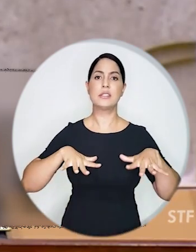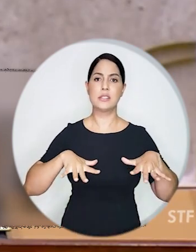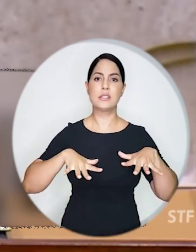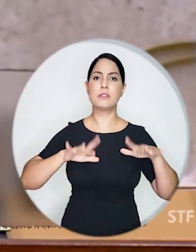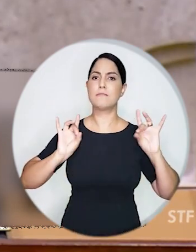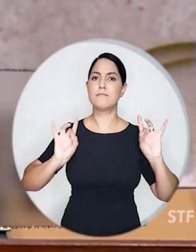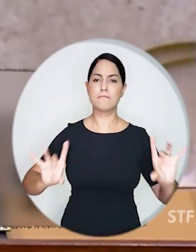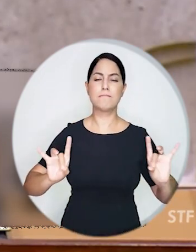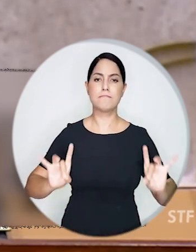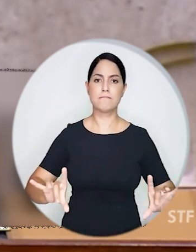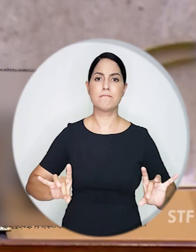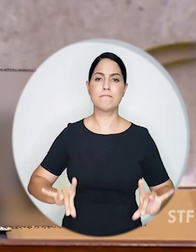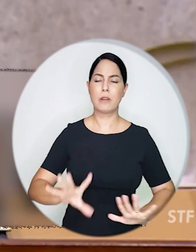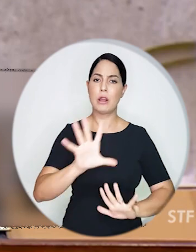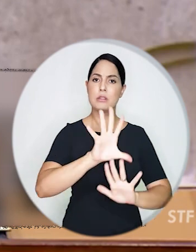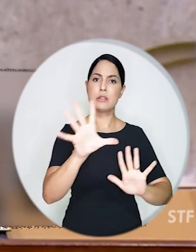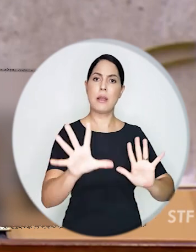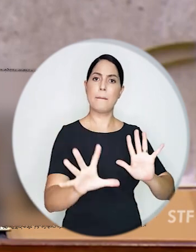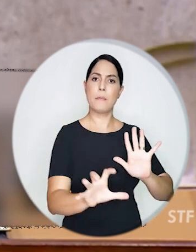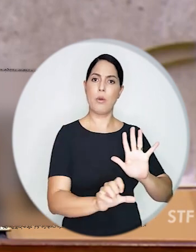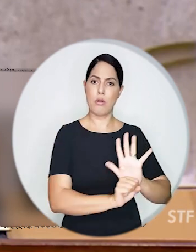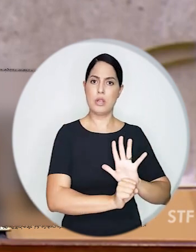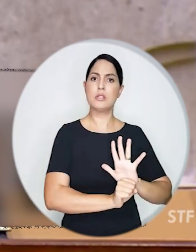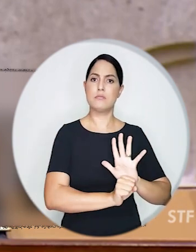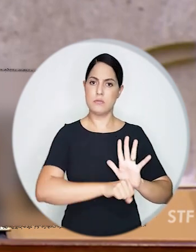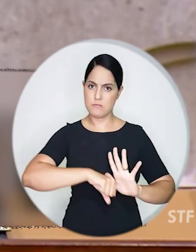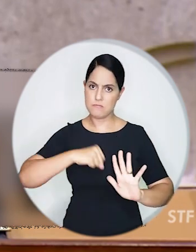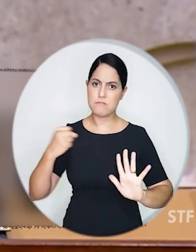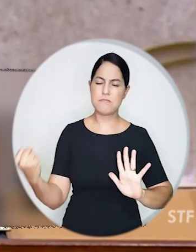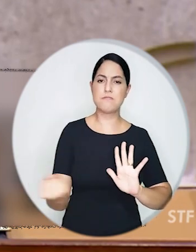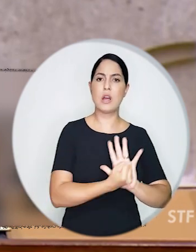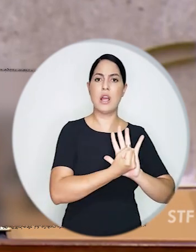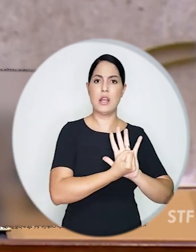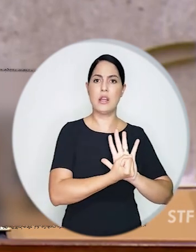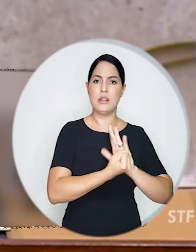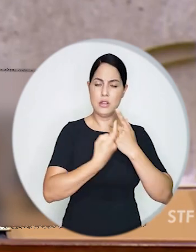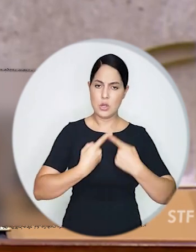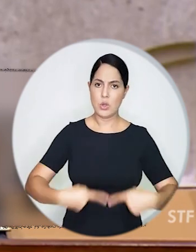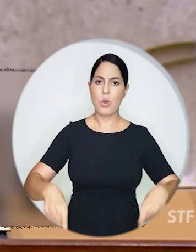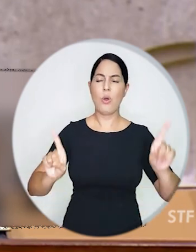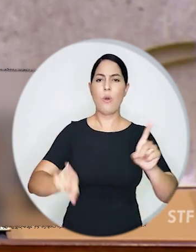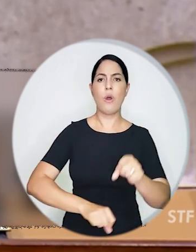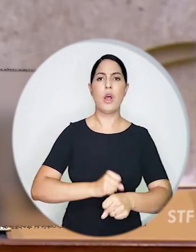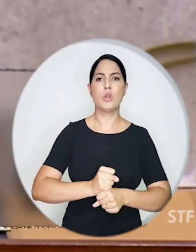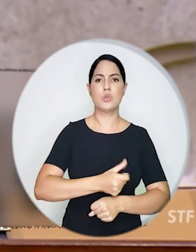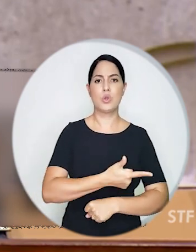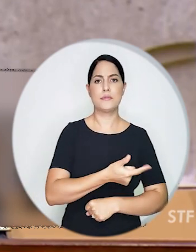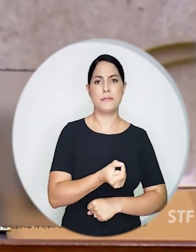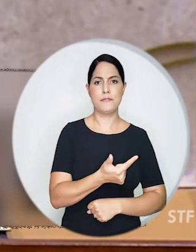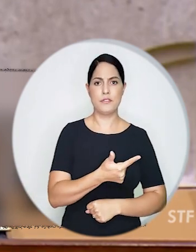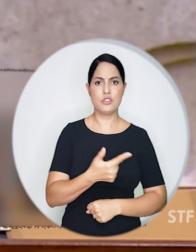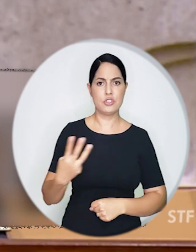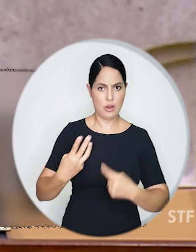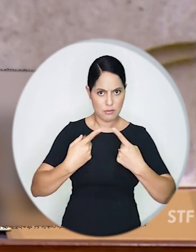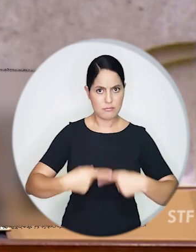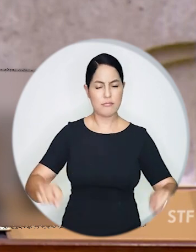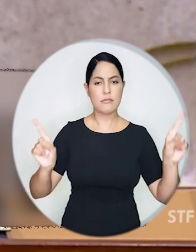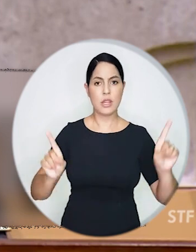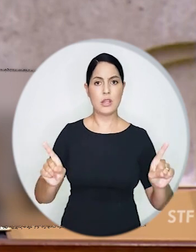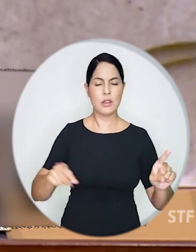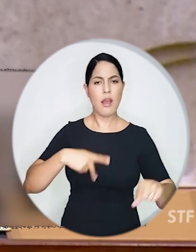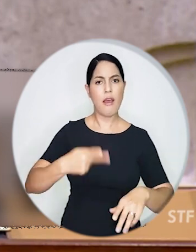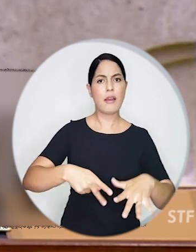especial simbolismo, de abertura do ano judiciário de 2023, neste